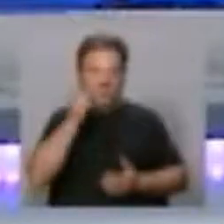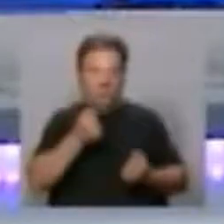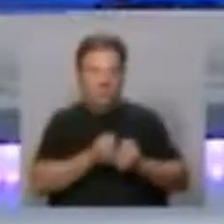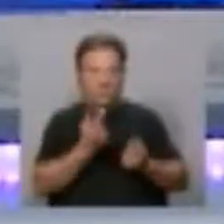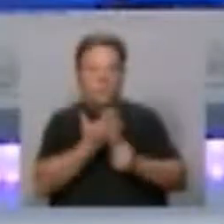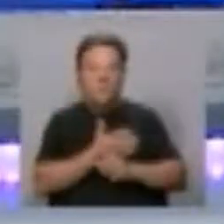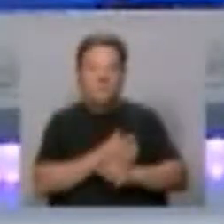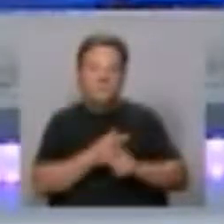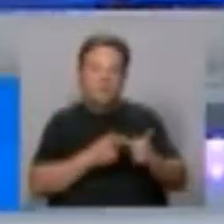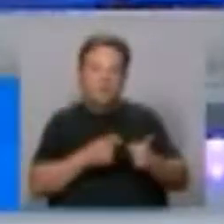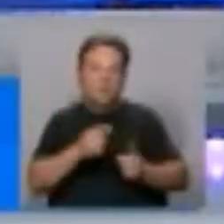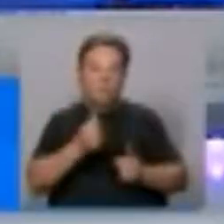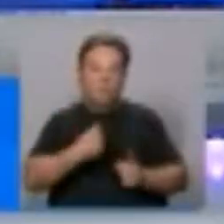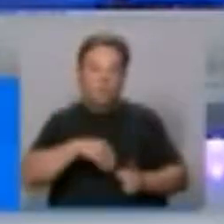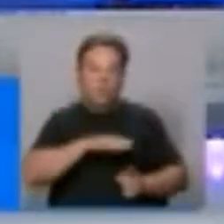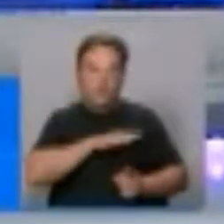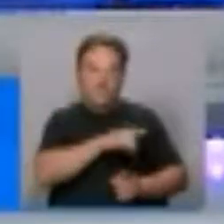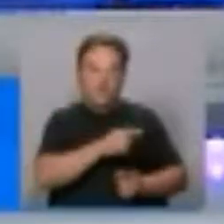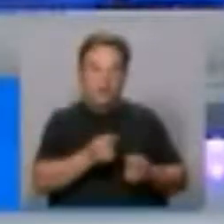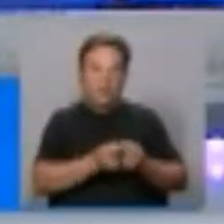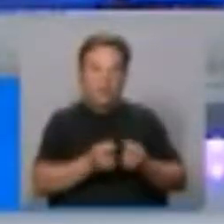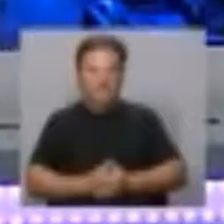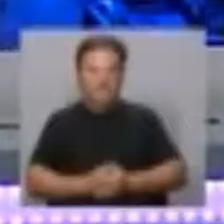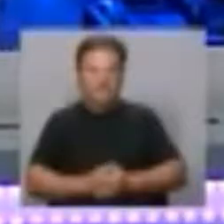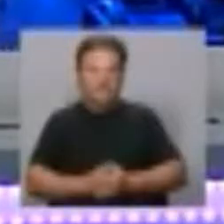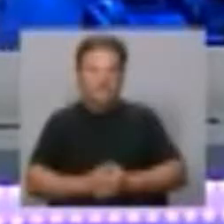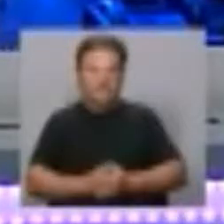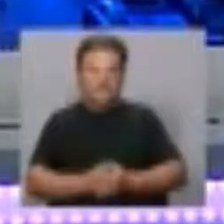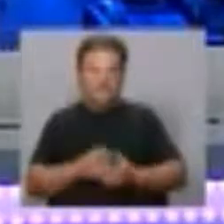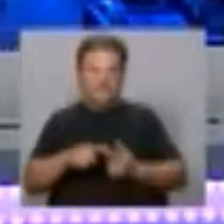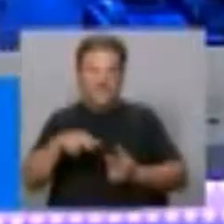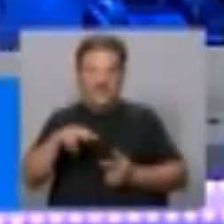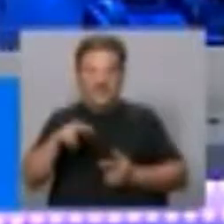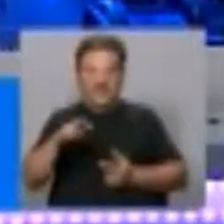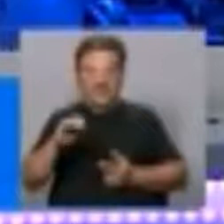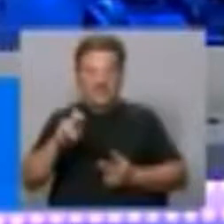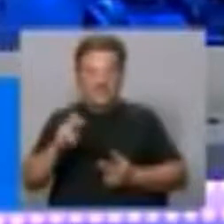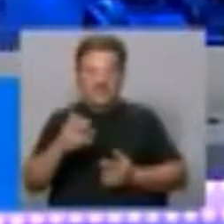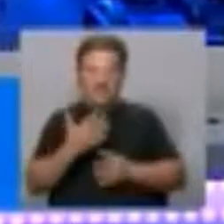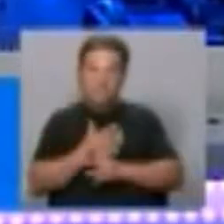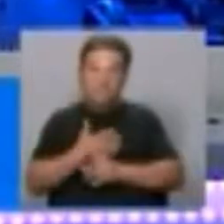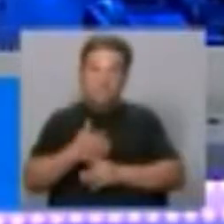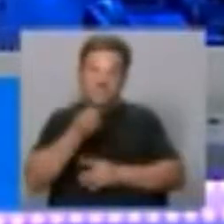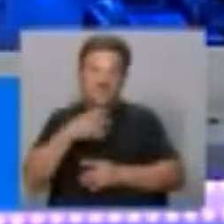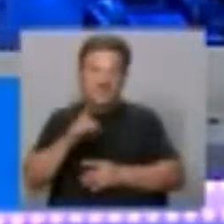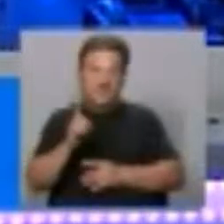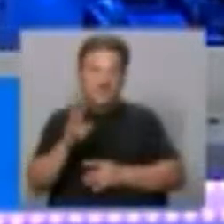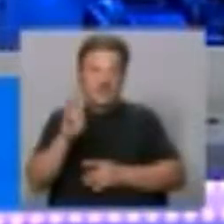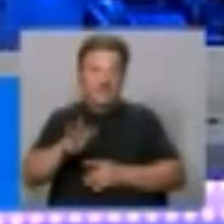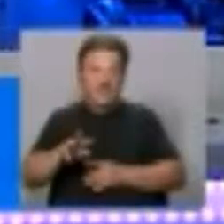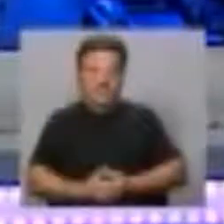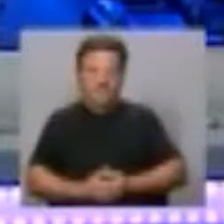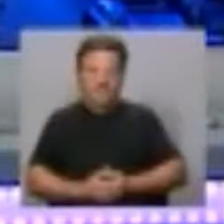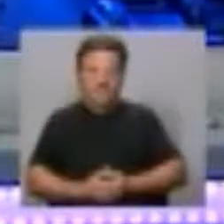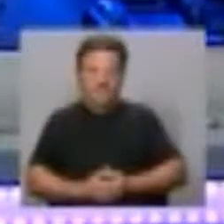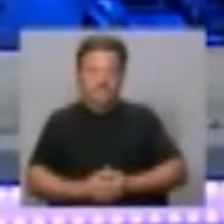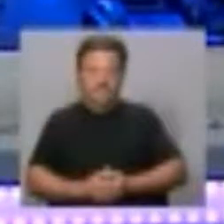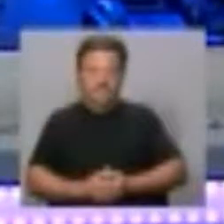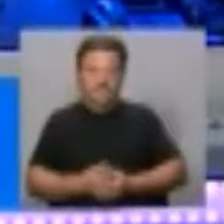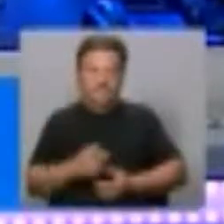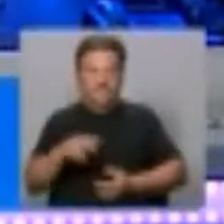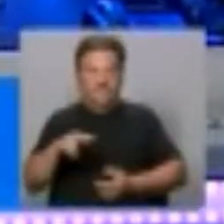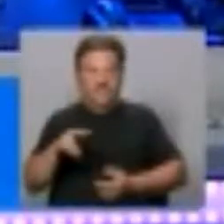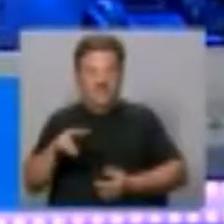Tem um incêndio em Coimbra, junto a uma zona residencial. Em Nisa, arderam cerca de 6 mil hectares de floresta. Ainda em